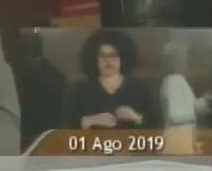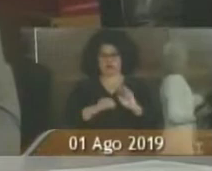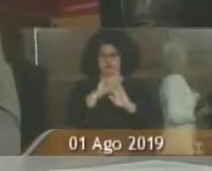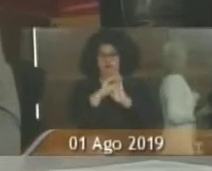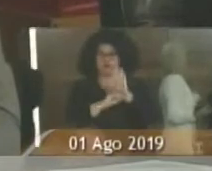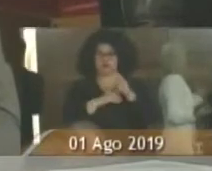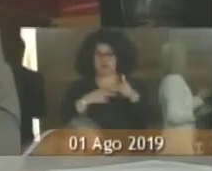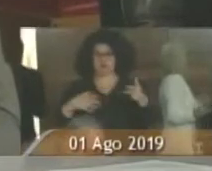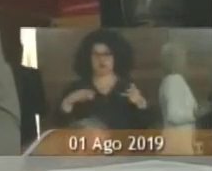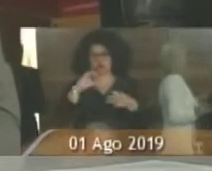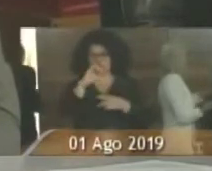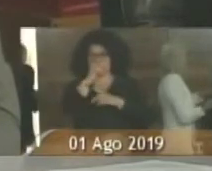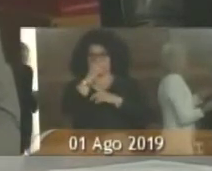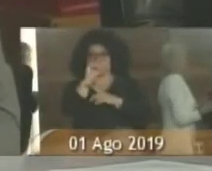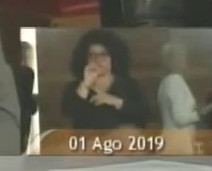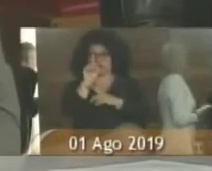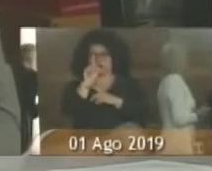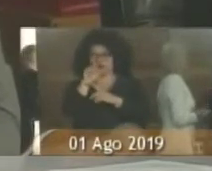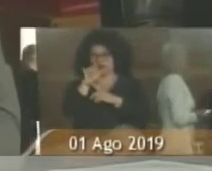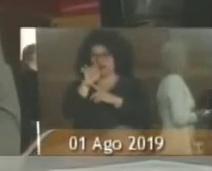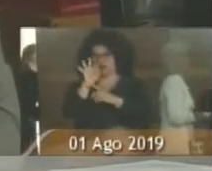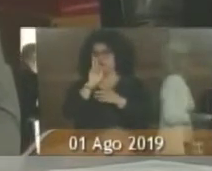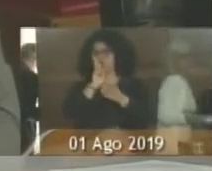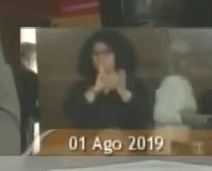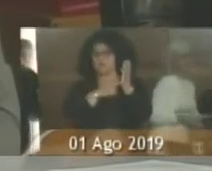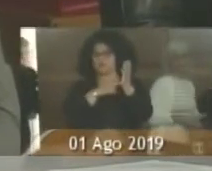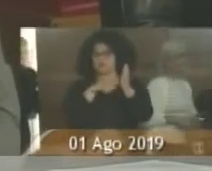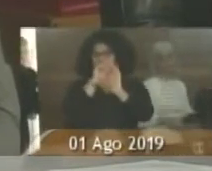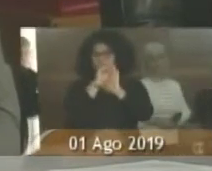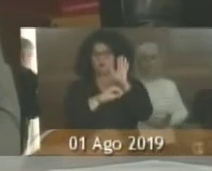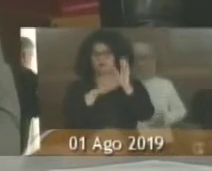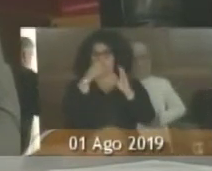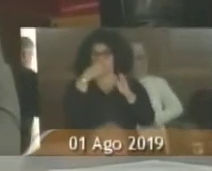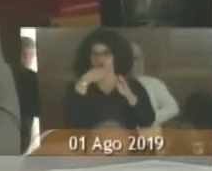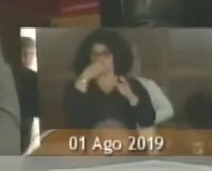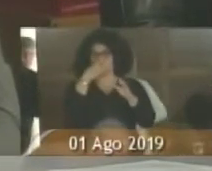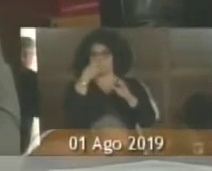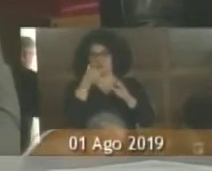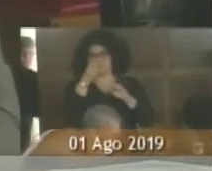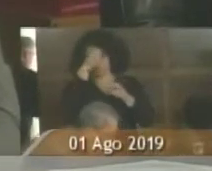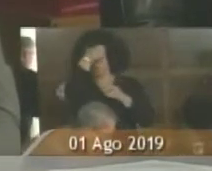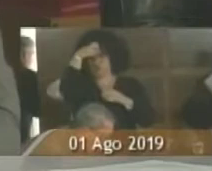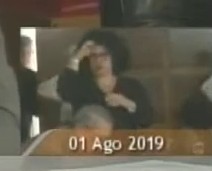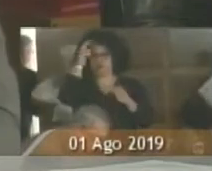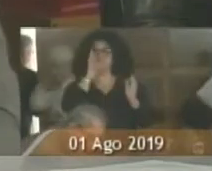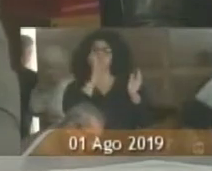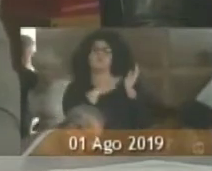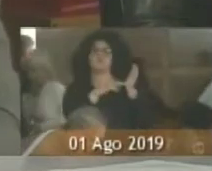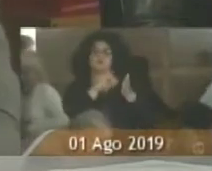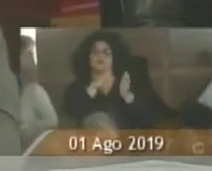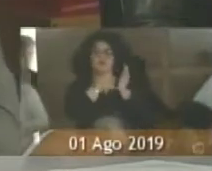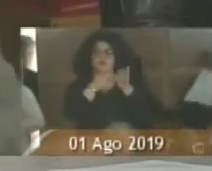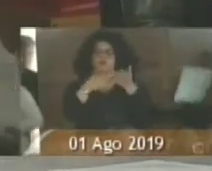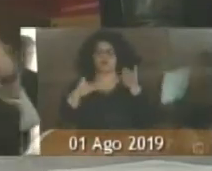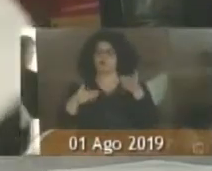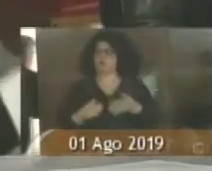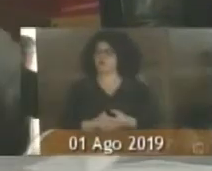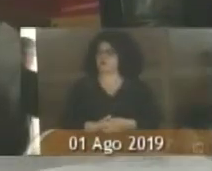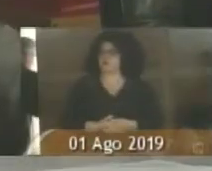Ofícios 070 do DENIT em resposta ao requerimento e ofício 436 do prefeito municipal em resposta às indicações da vereadora Jane